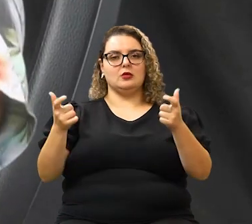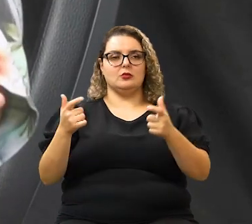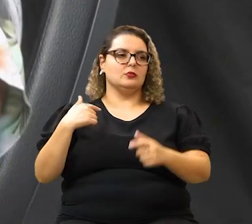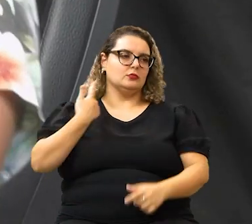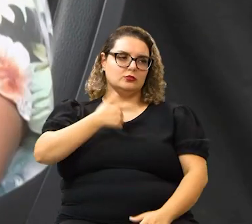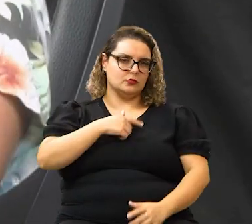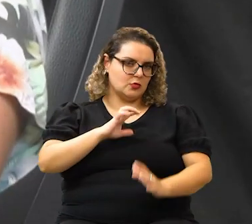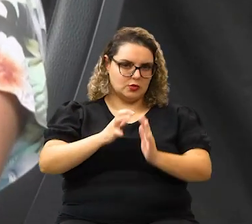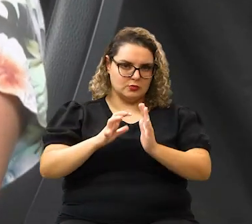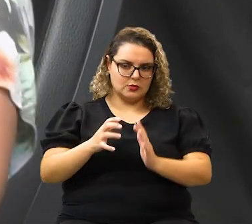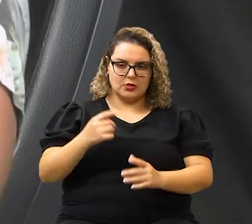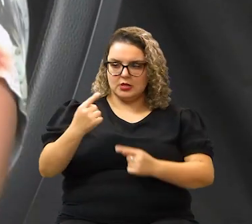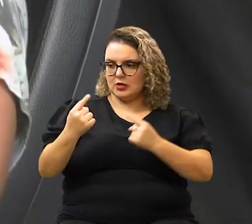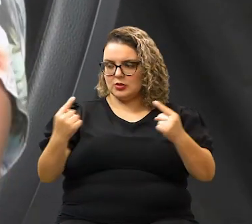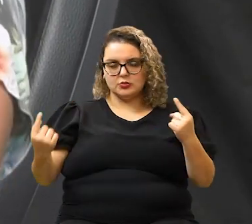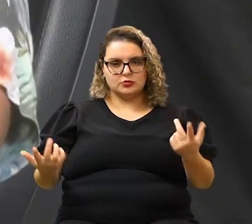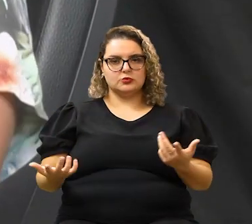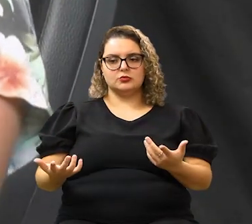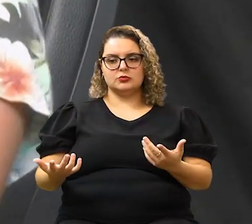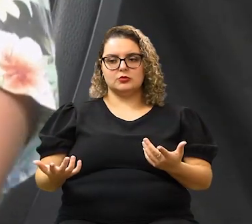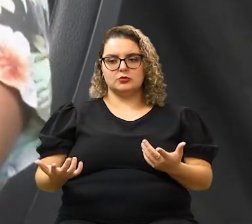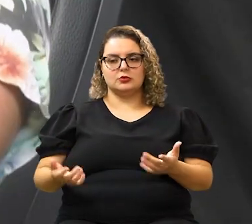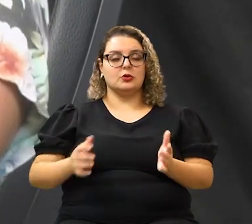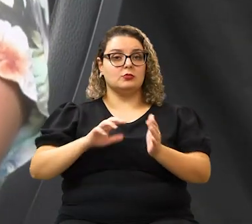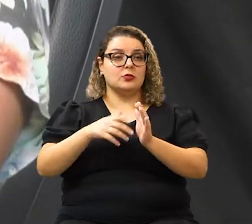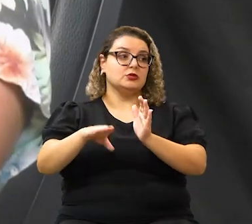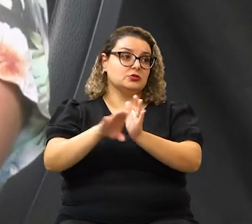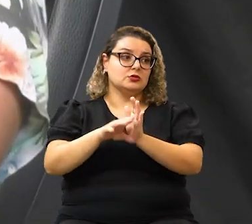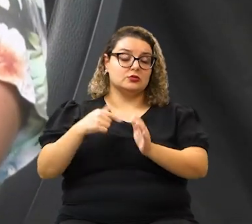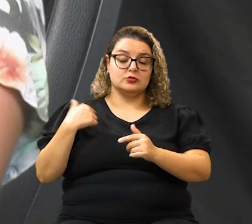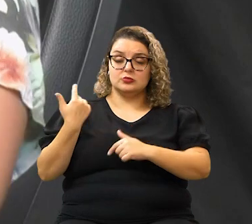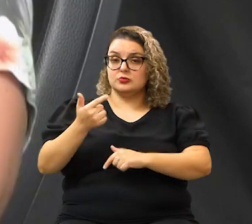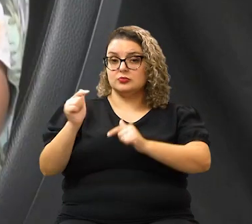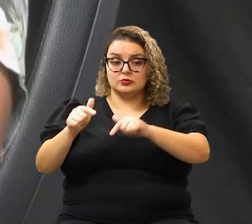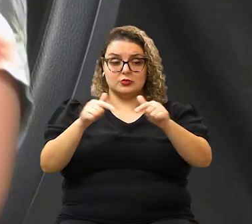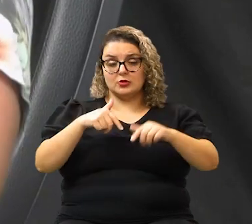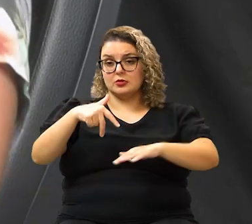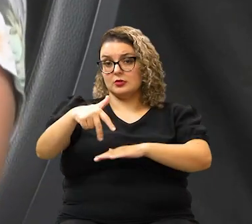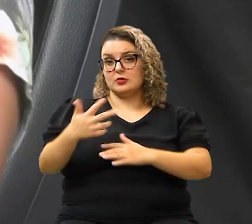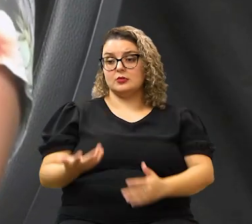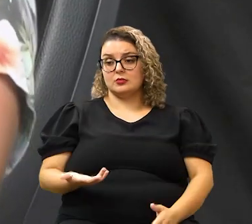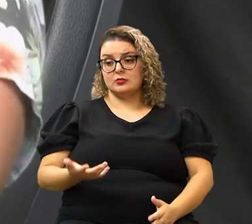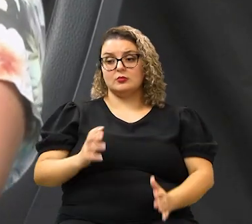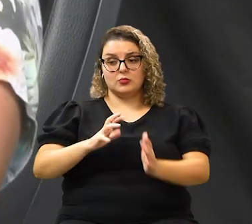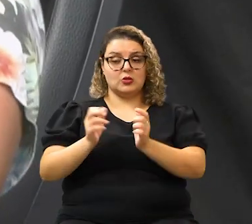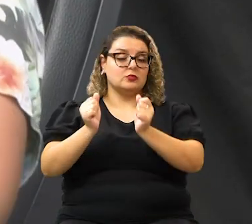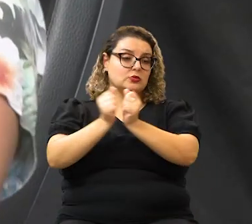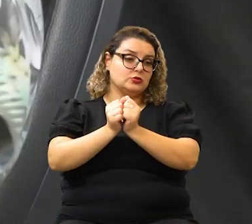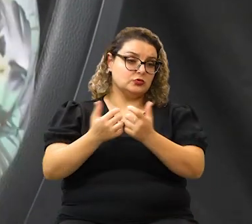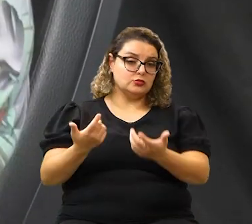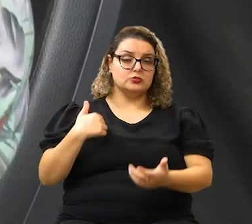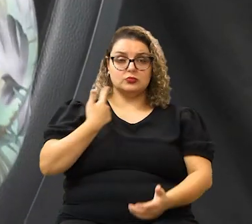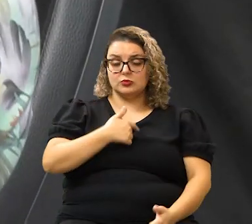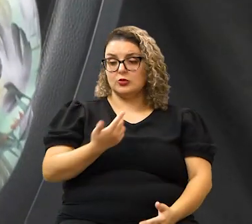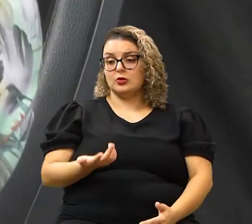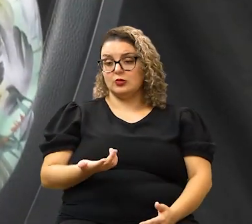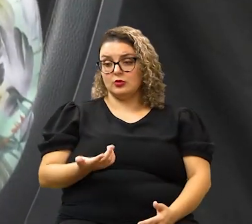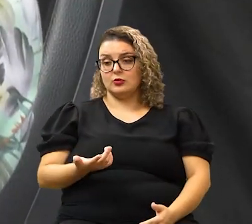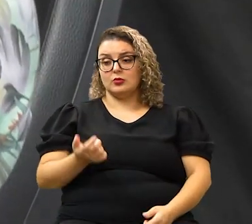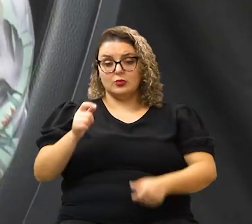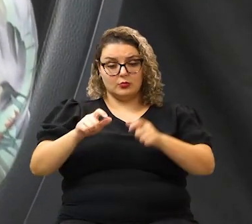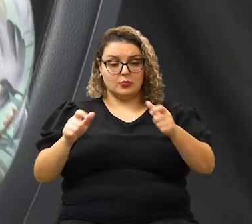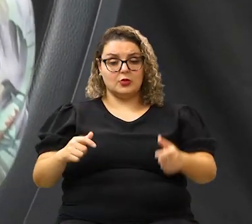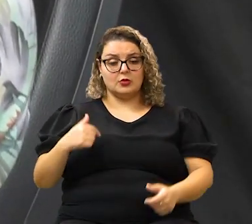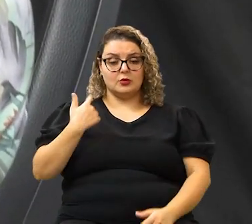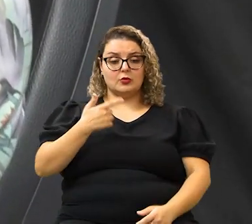chega onde a gente chegar, o partido vai onde a gente vai, né? O pessoal somos nós, né?